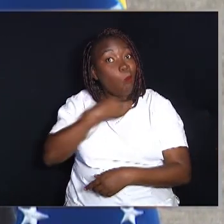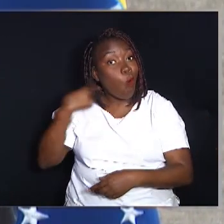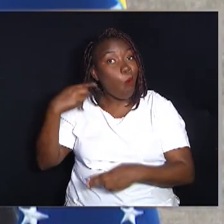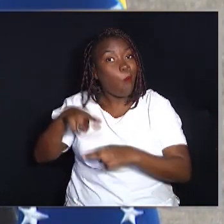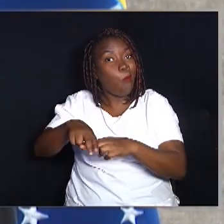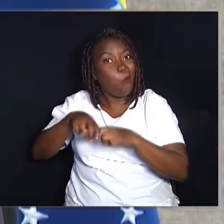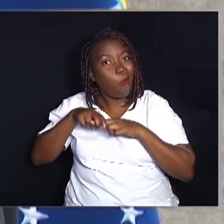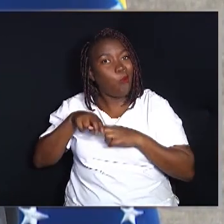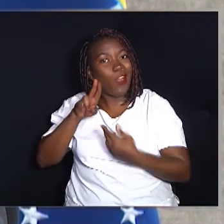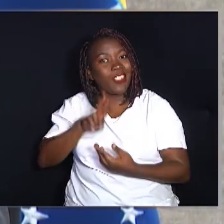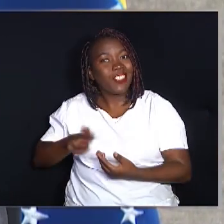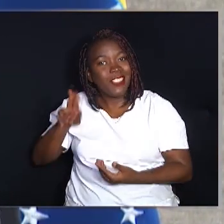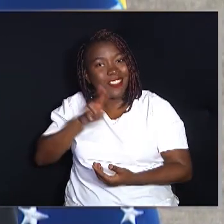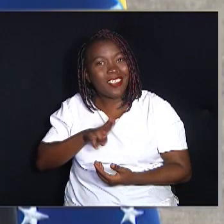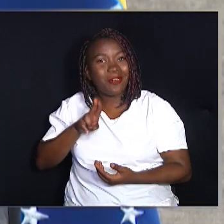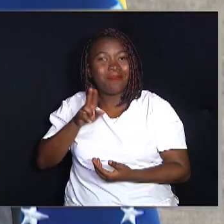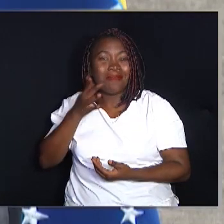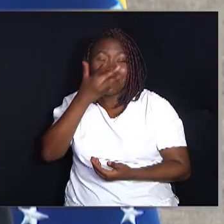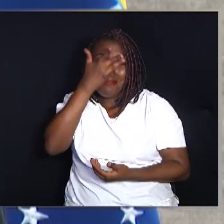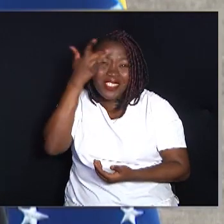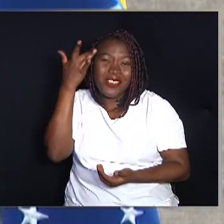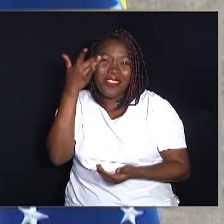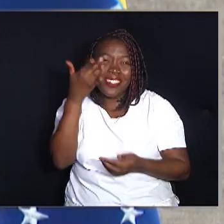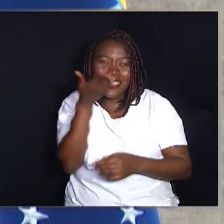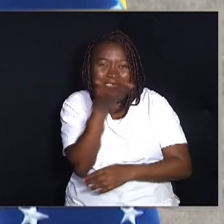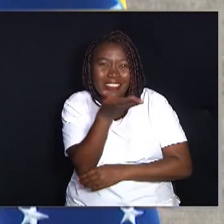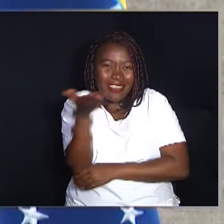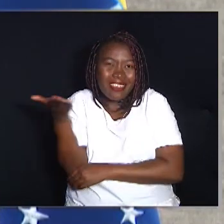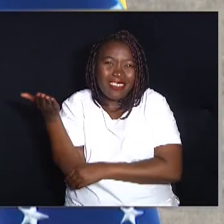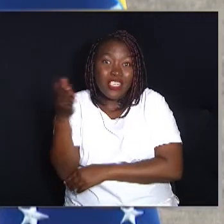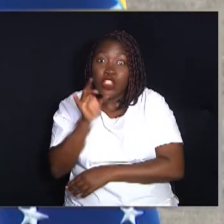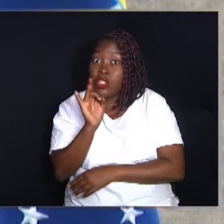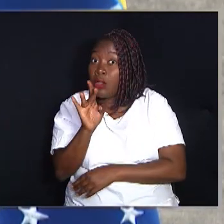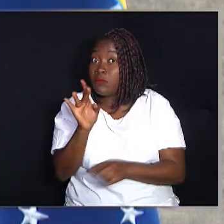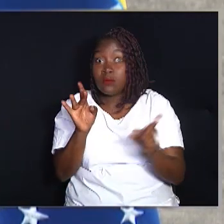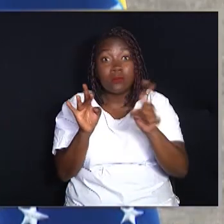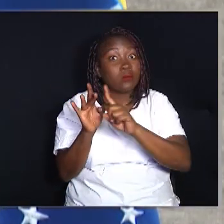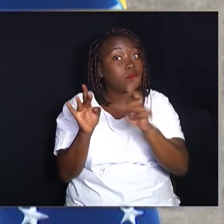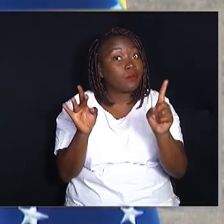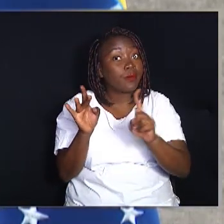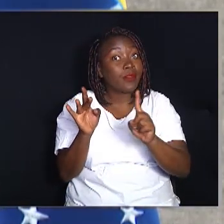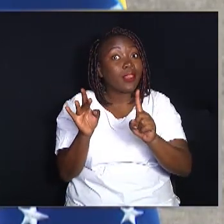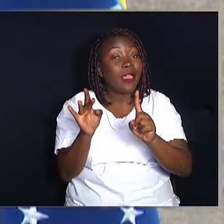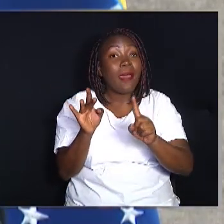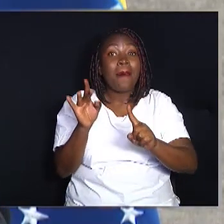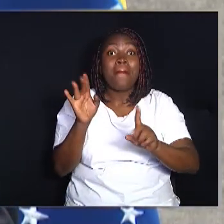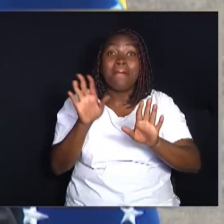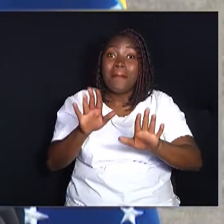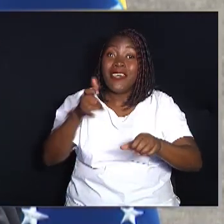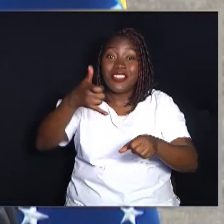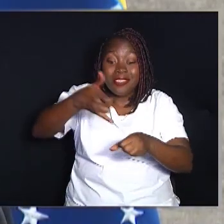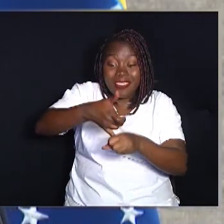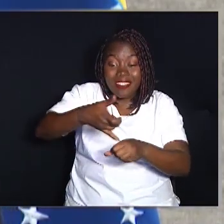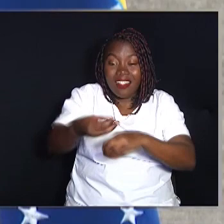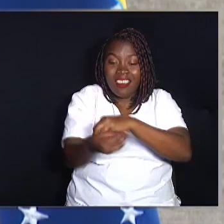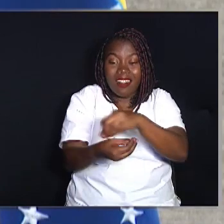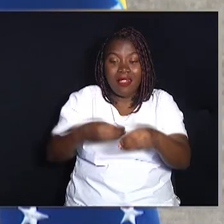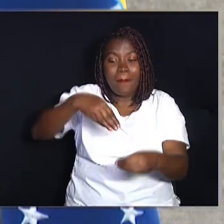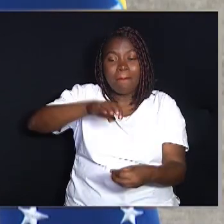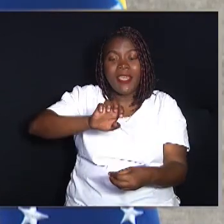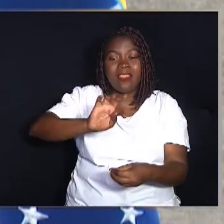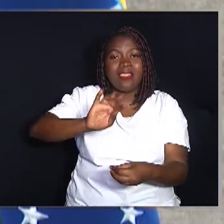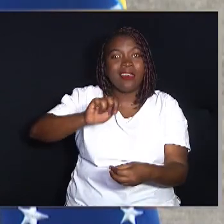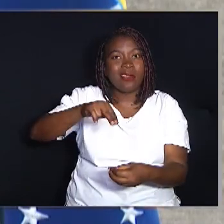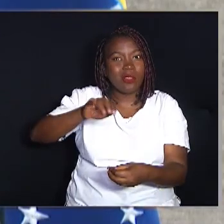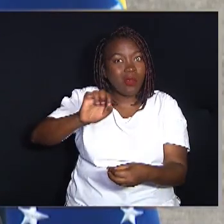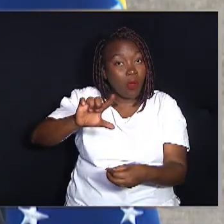ingestão de pessoas em vulnerabilidade, não apenas moradores de ruas, né, mas de combustível com metanol. Então a coisa é